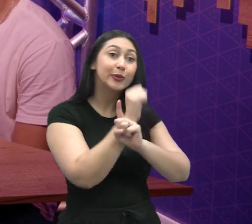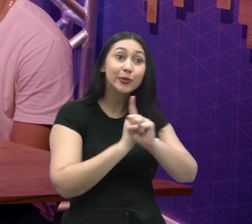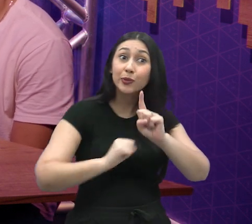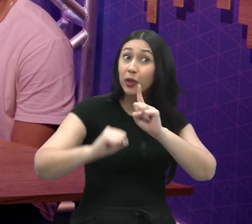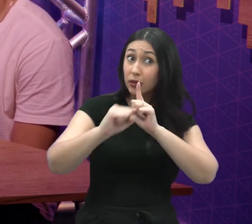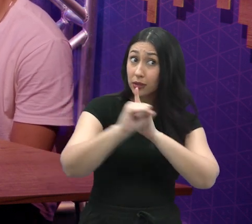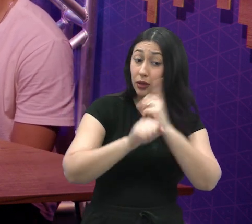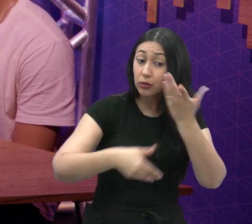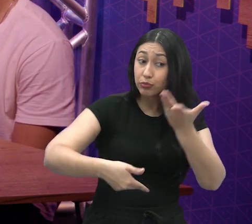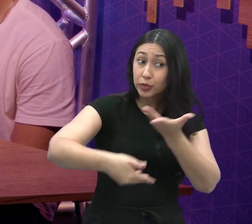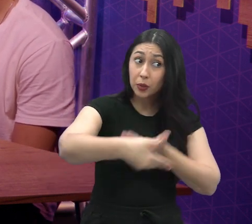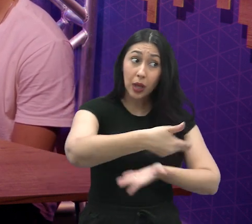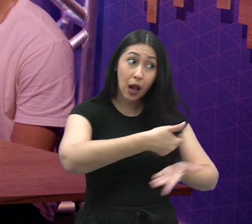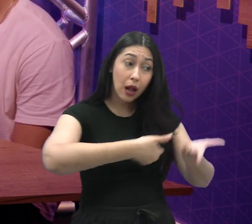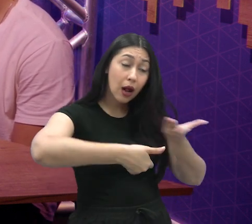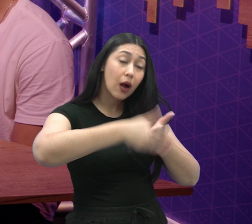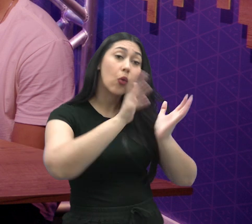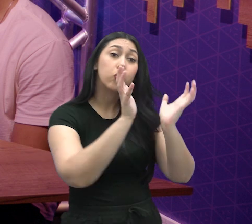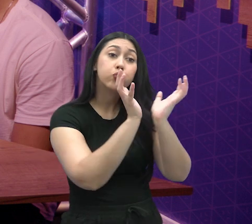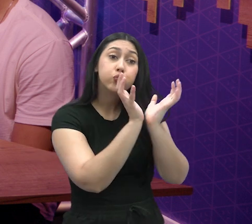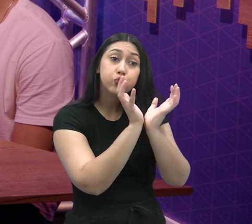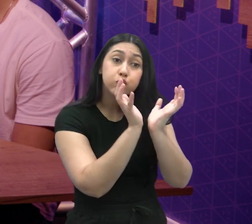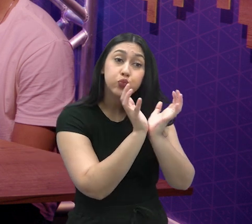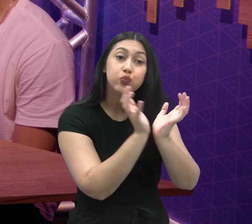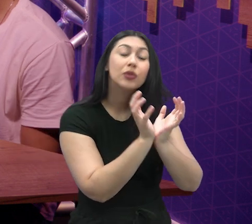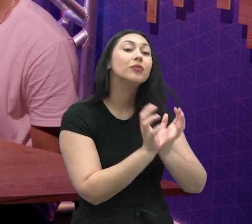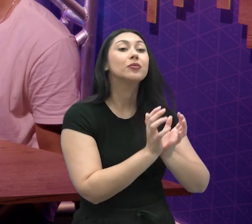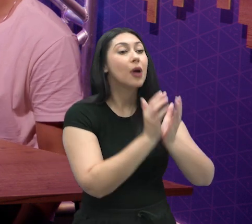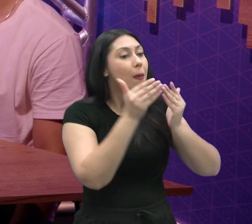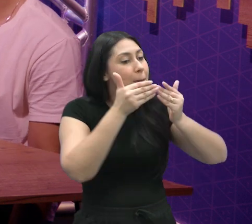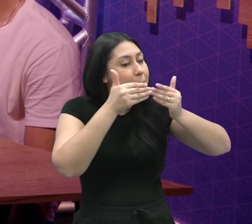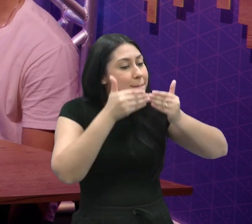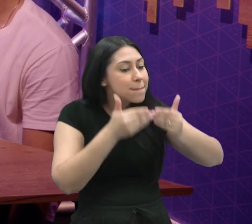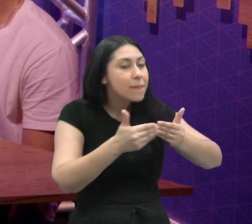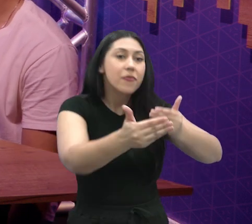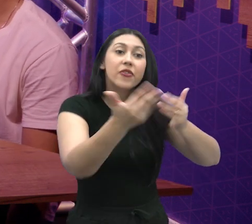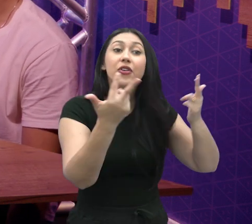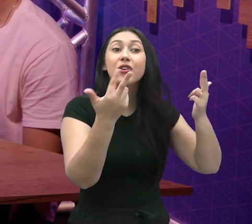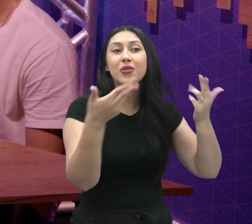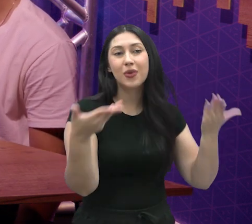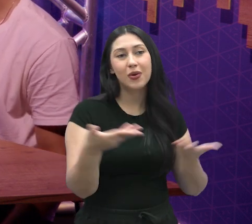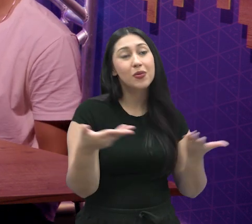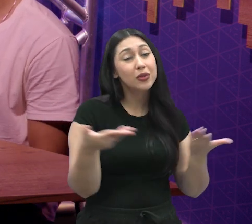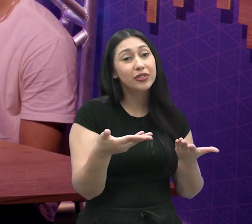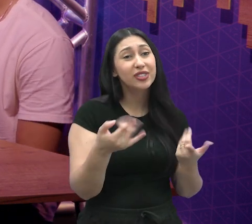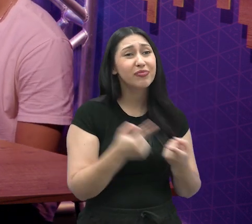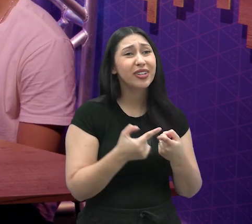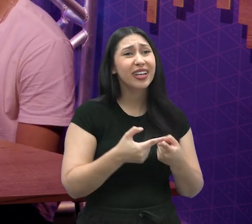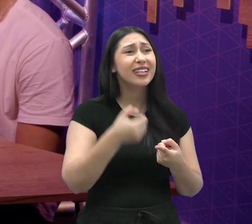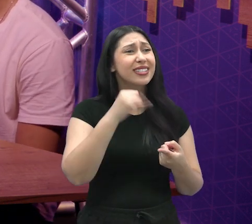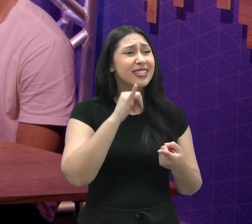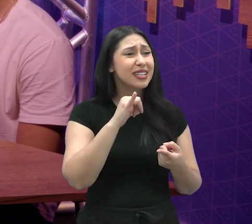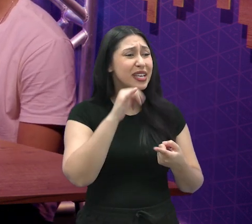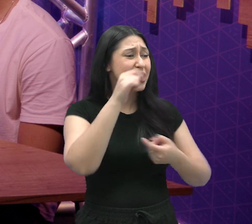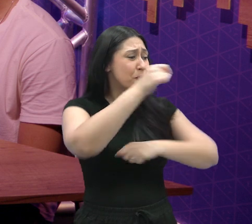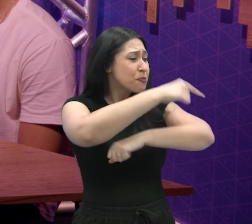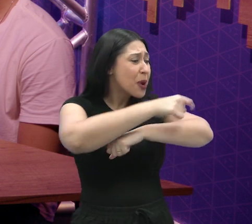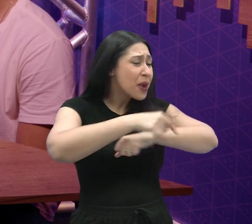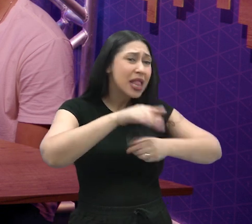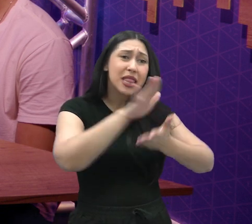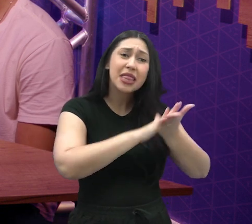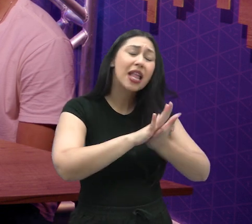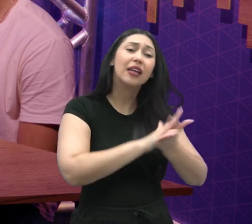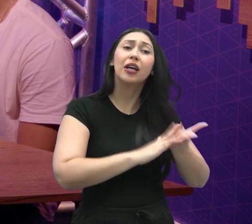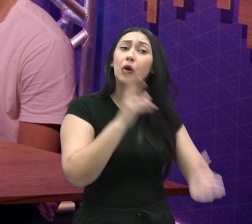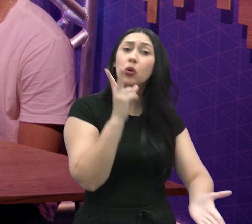construir sociedades, se organizar em grupos. Então foi isso que deu o pontapé para o que a gente é hoje, né? Senão provavelmente a gente